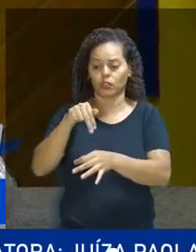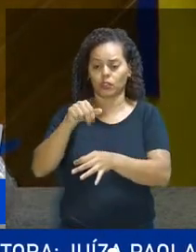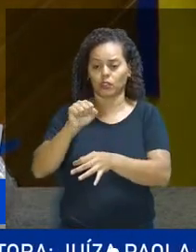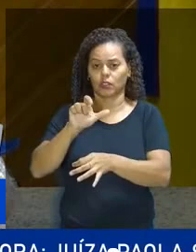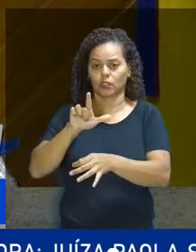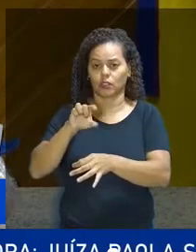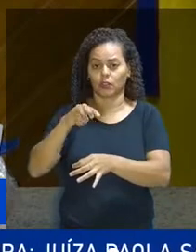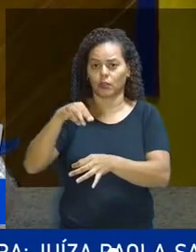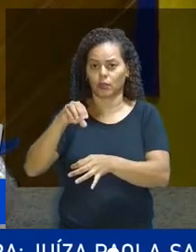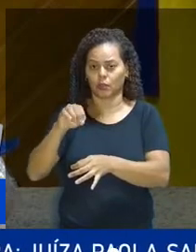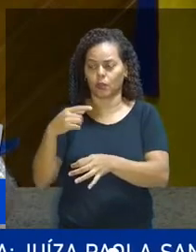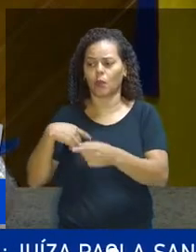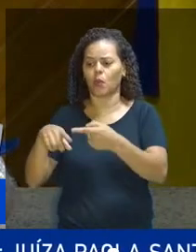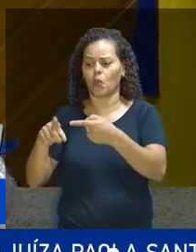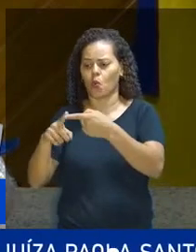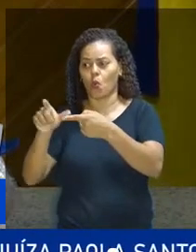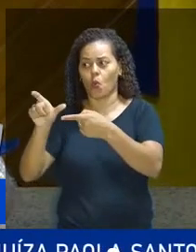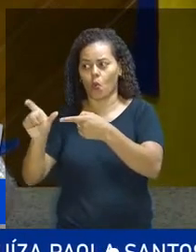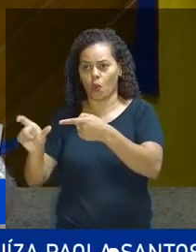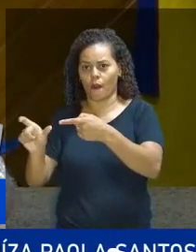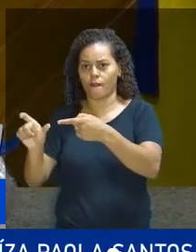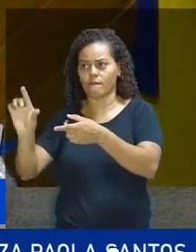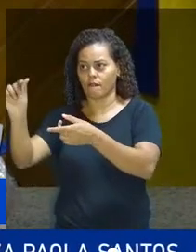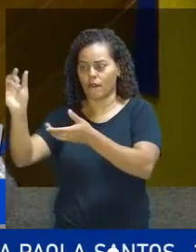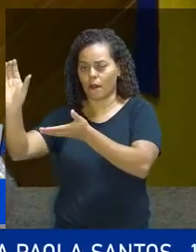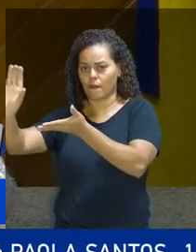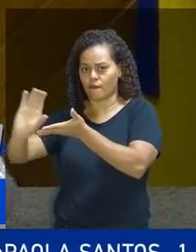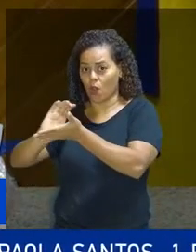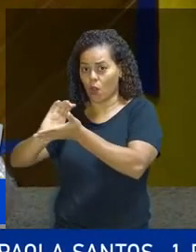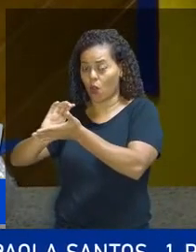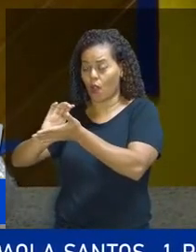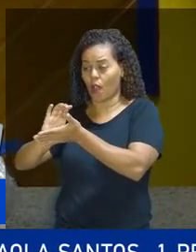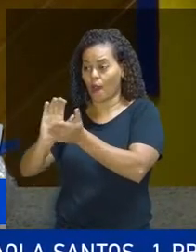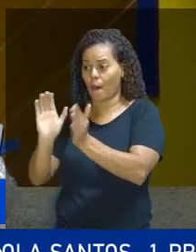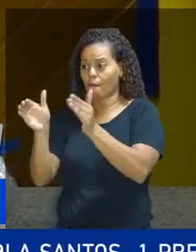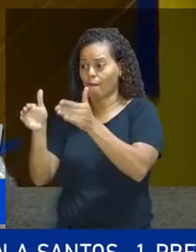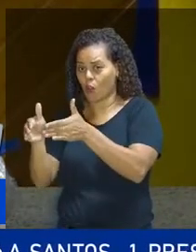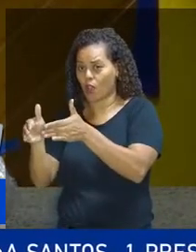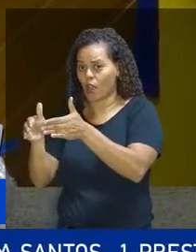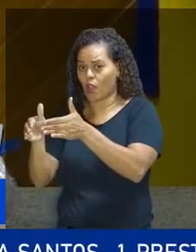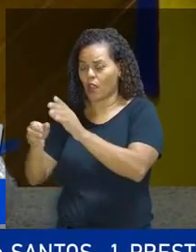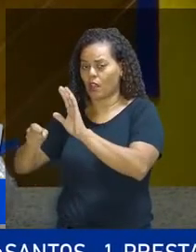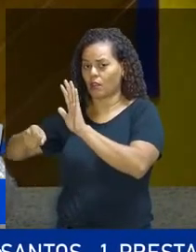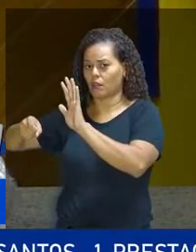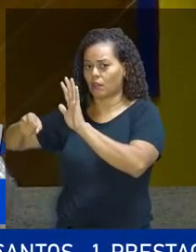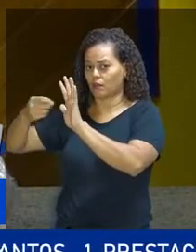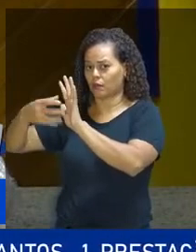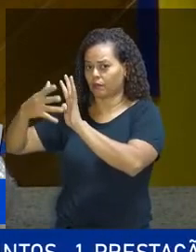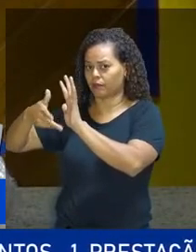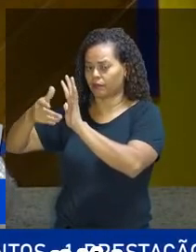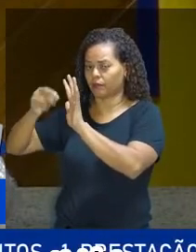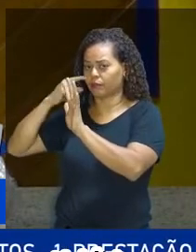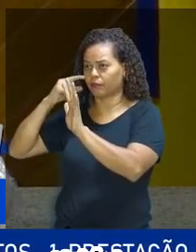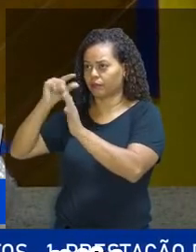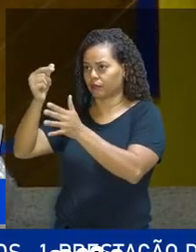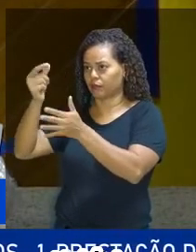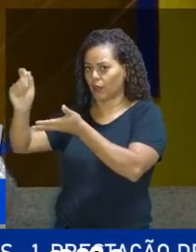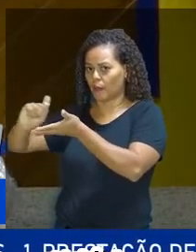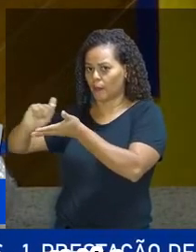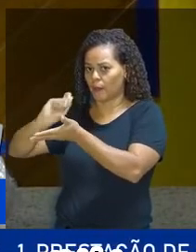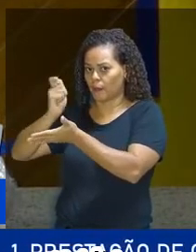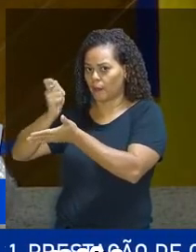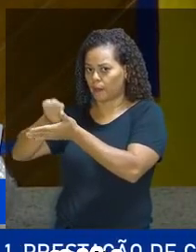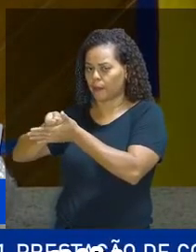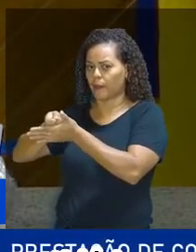uma coisa é o fundo de financiamento de campanha, que é um dinheiro que vem para os partidos investir